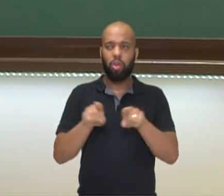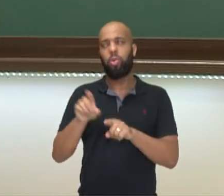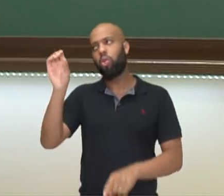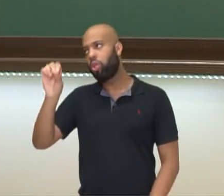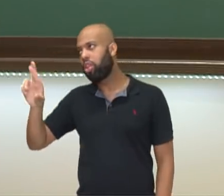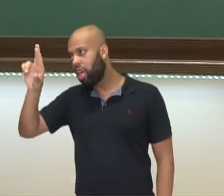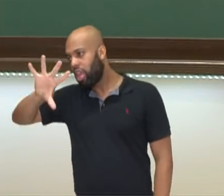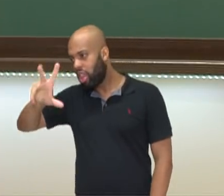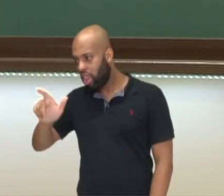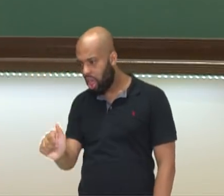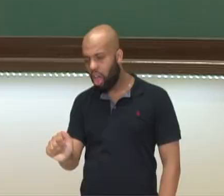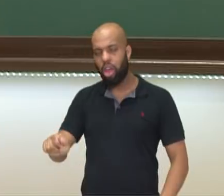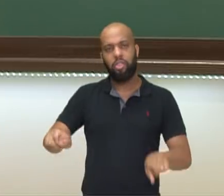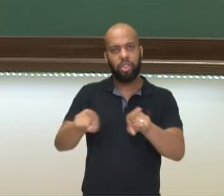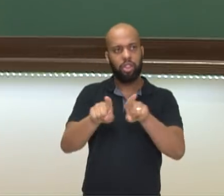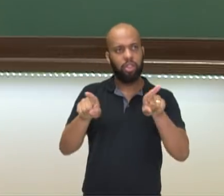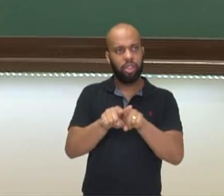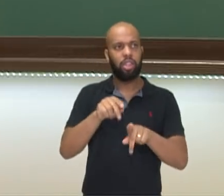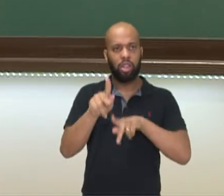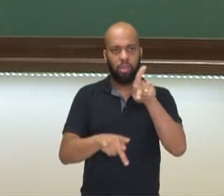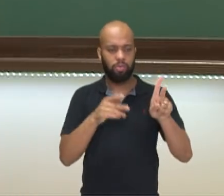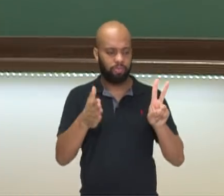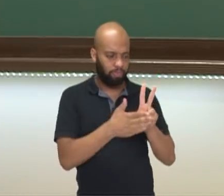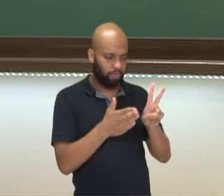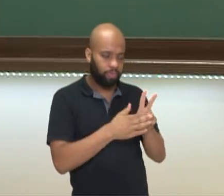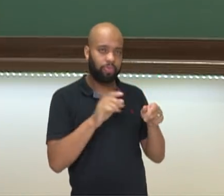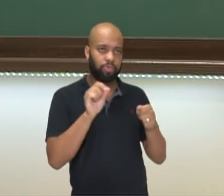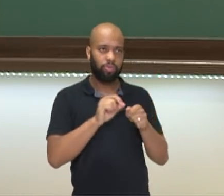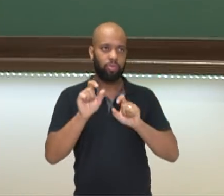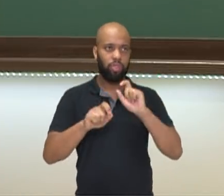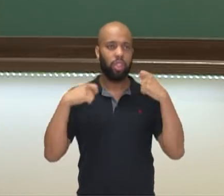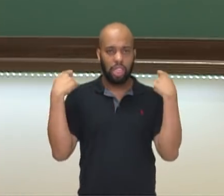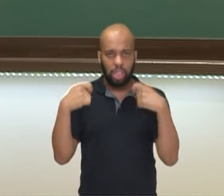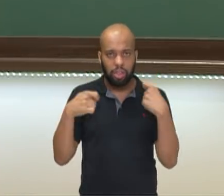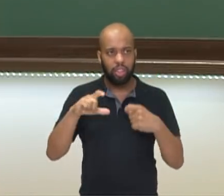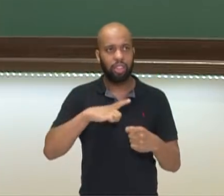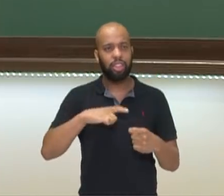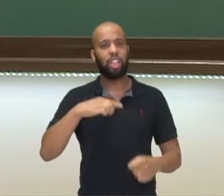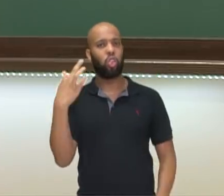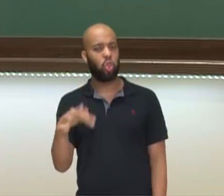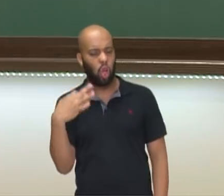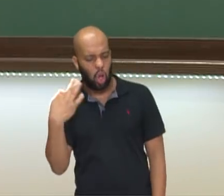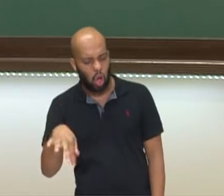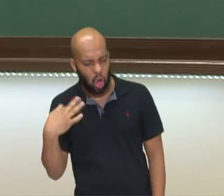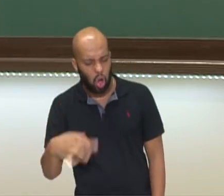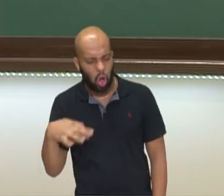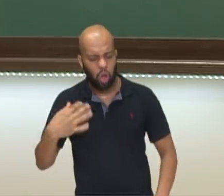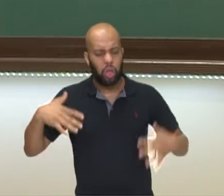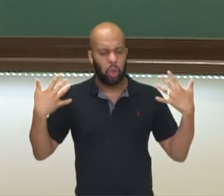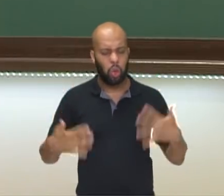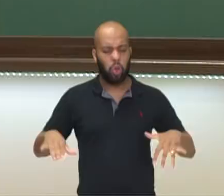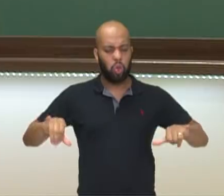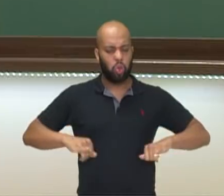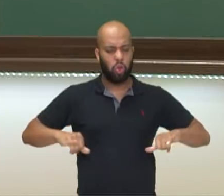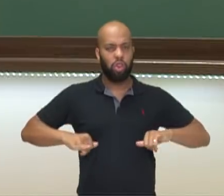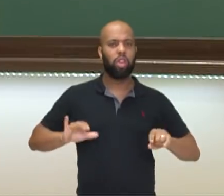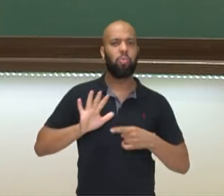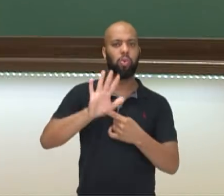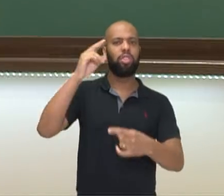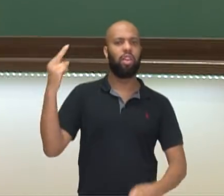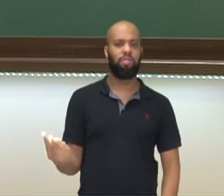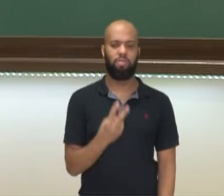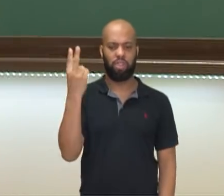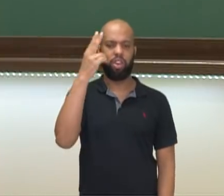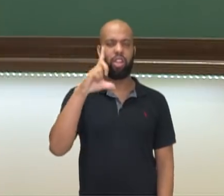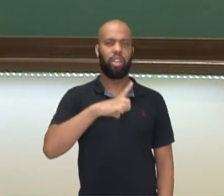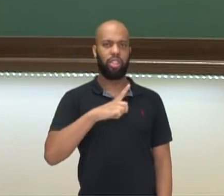África, também com os povos indígenas, que requer passar por alguma dor, alguma provação para mostrar o seu valor, no